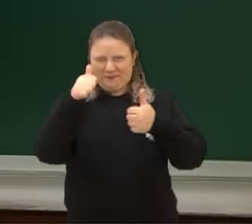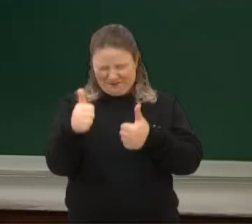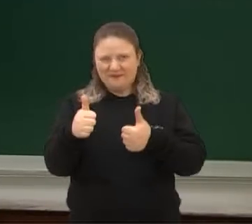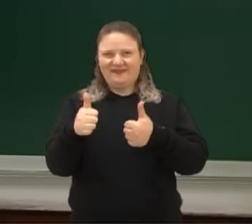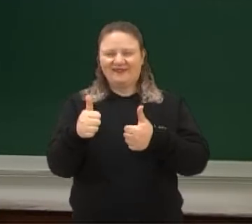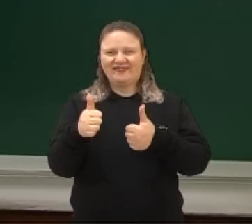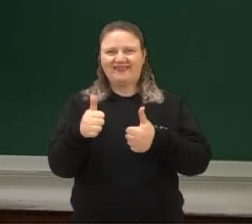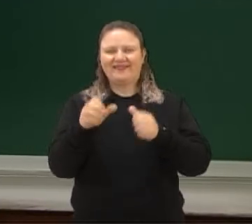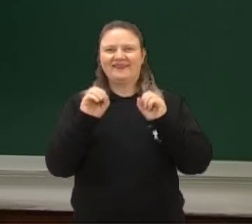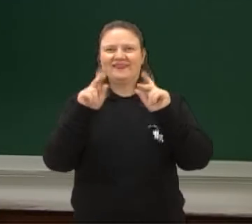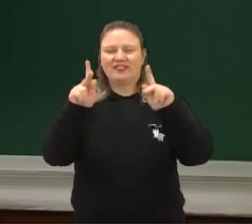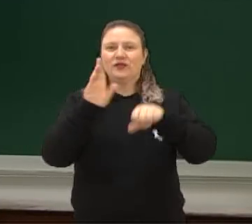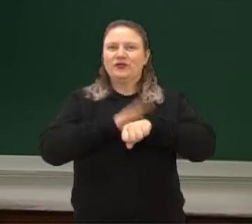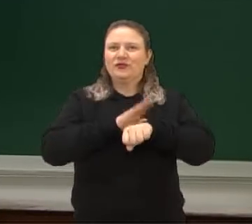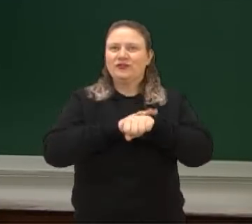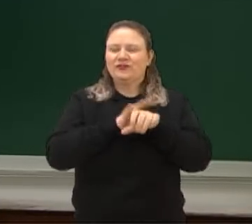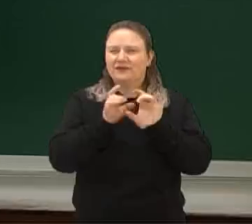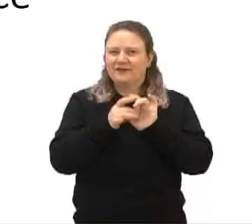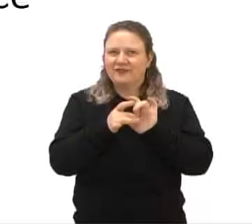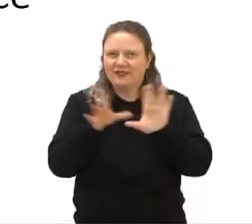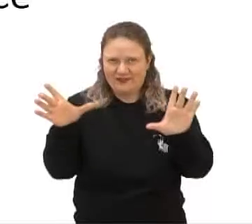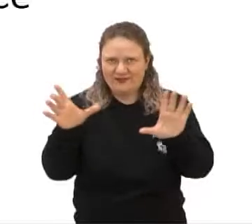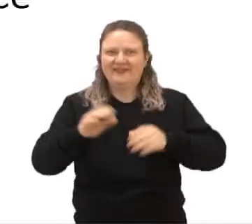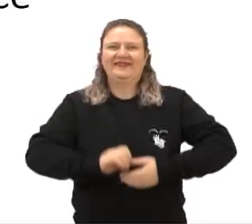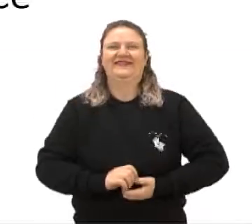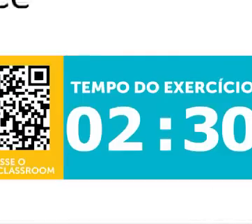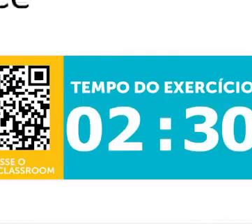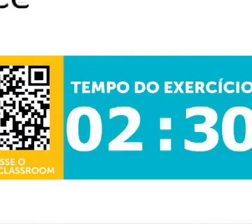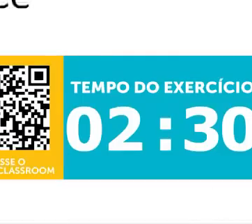passado. Ok? Vou dar um tempinho, então, para vocês.